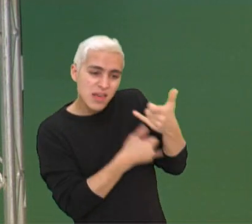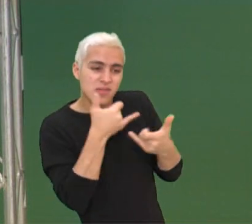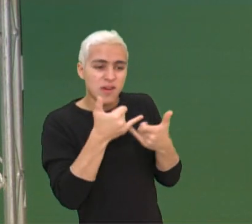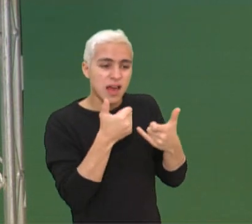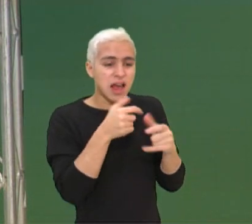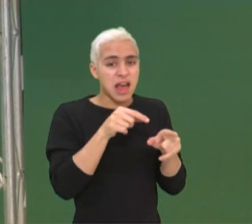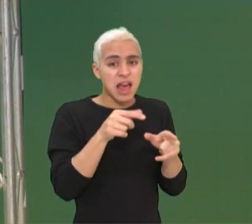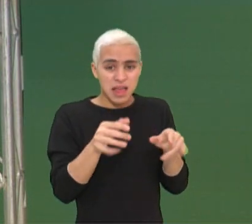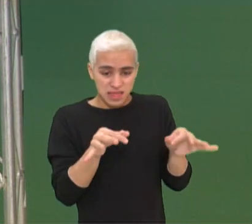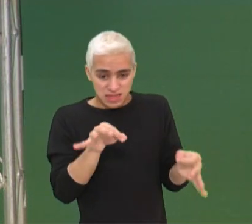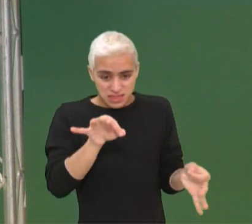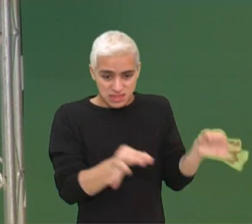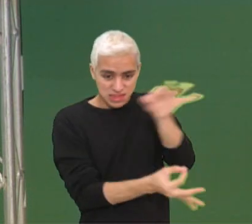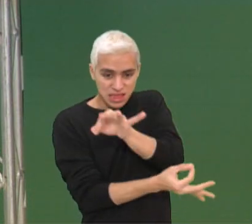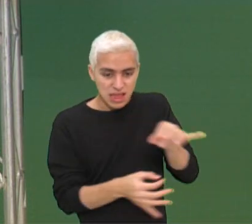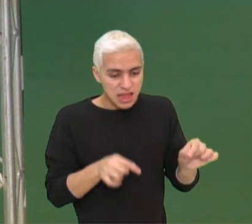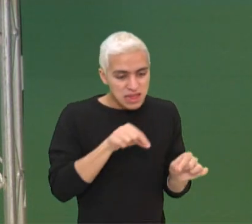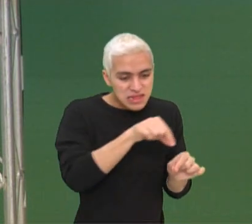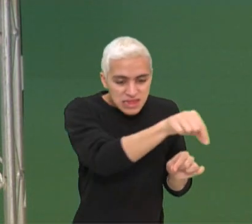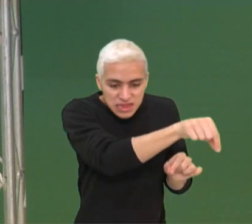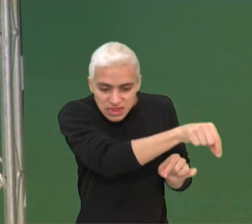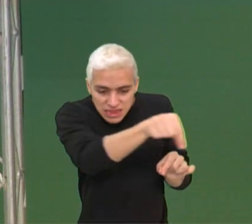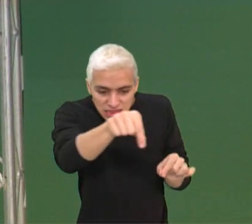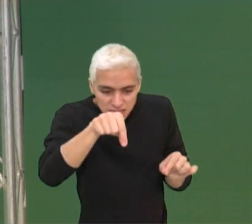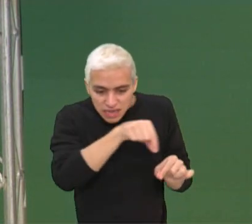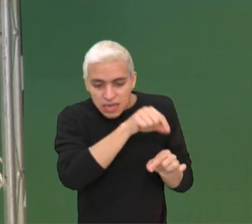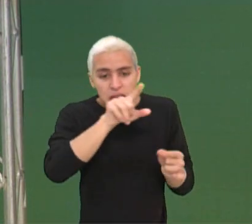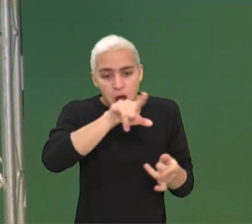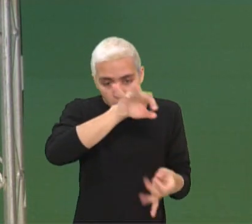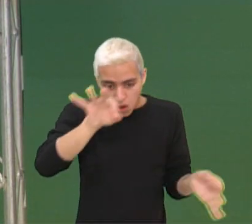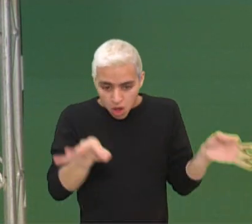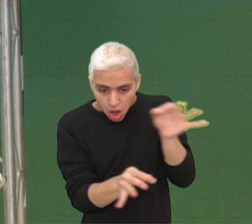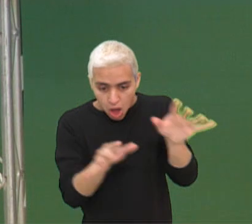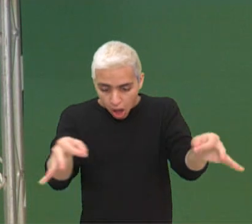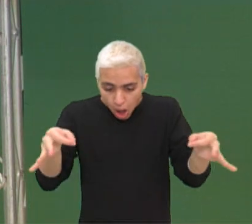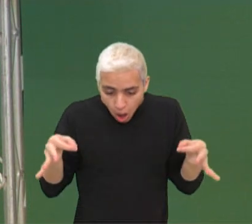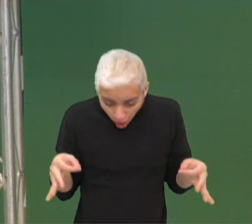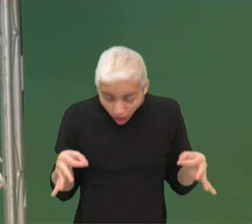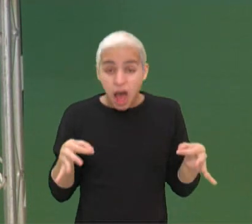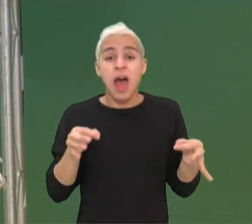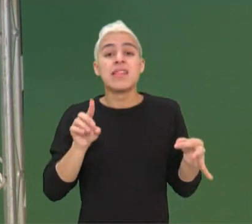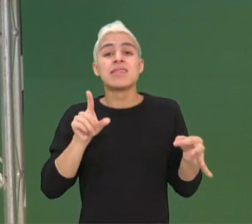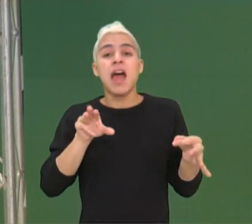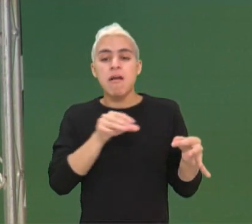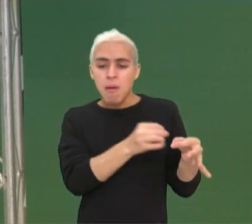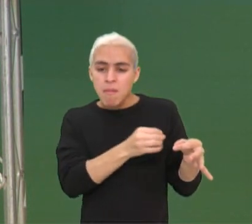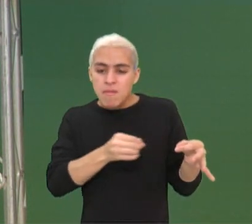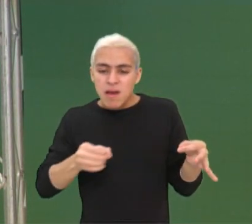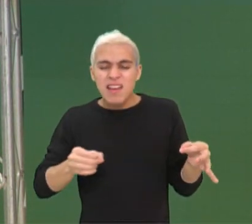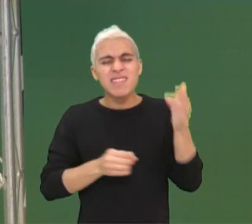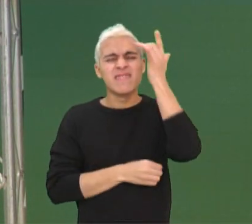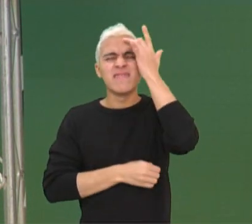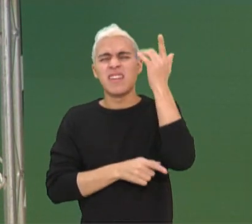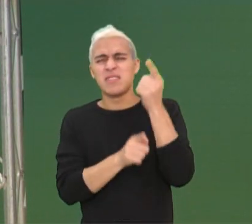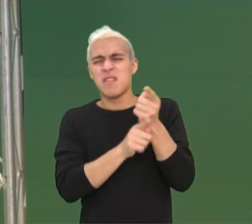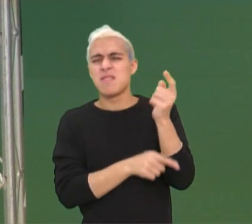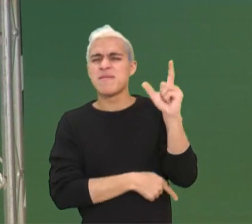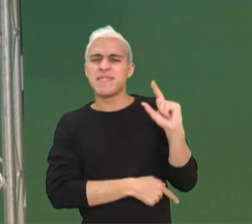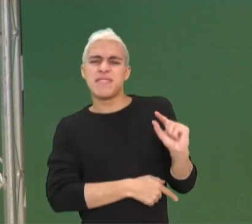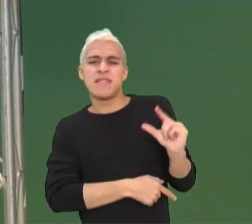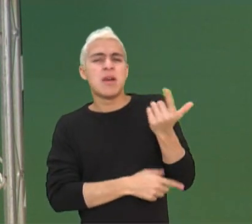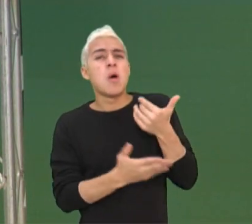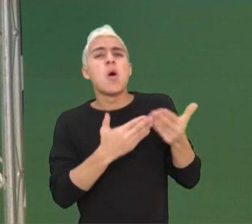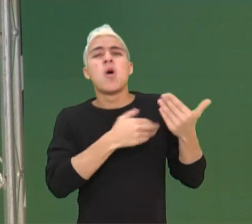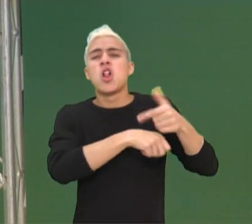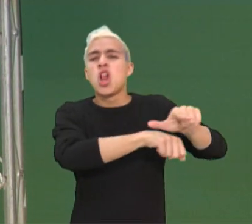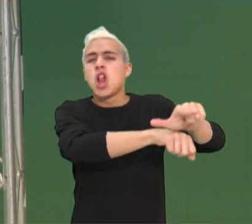duas práticas. Ou a dama de um lado ou a trilha do outro. Então, um jogo muito simples, muito fácil de você se encontrar aí em